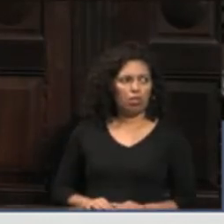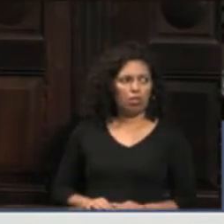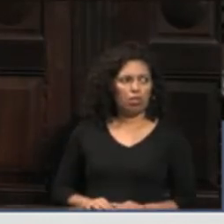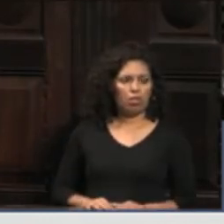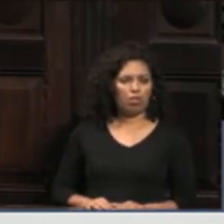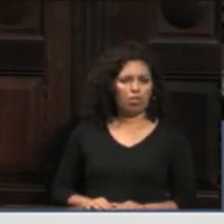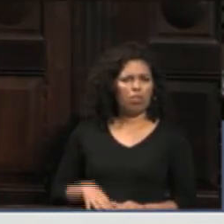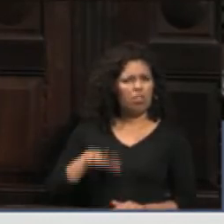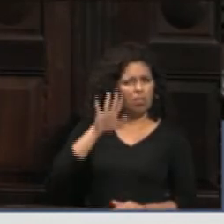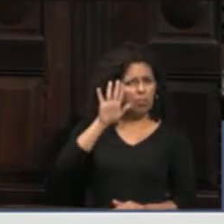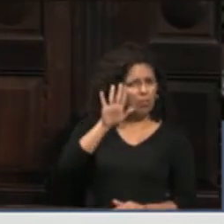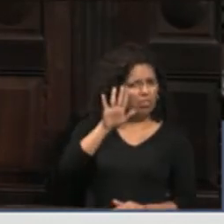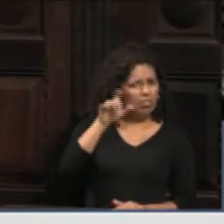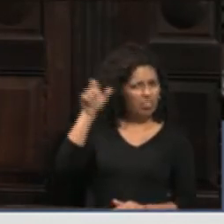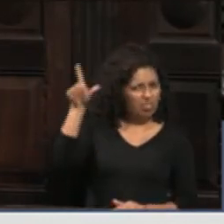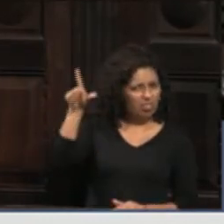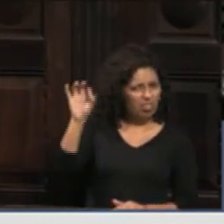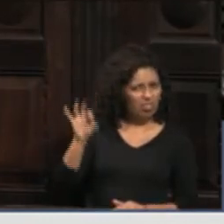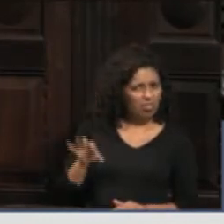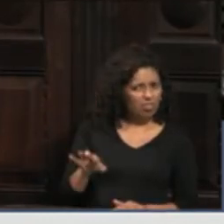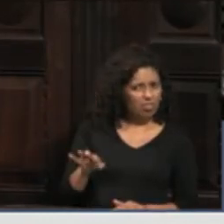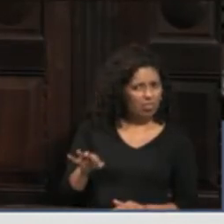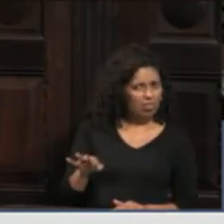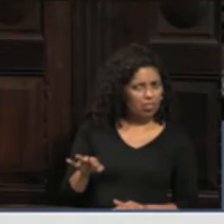exatamente à causa democrática.